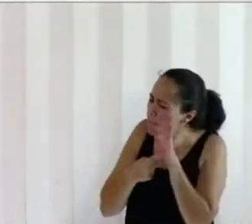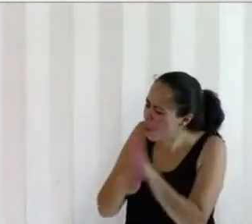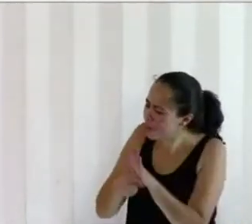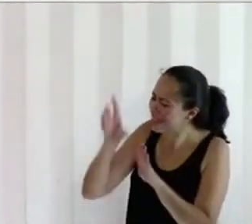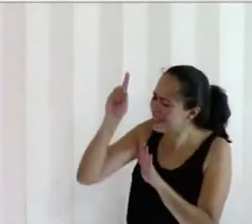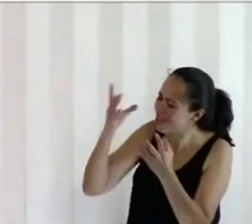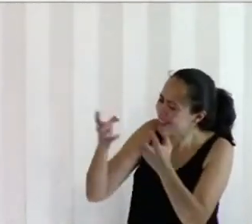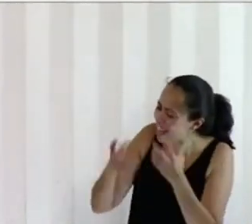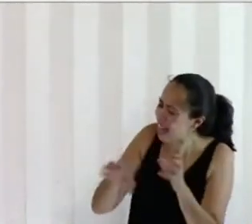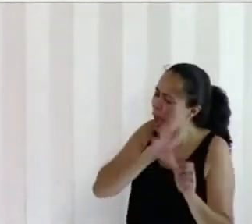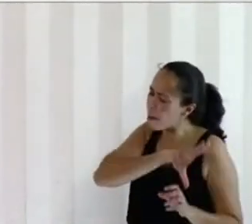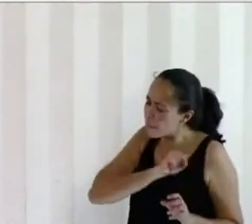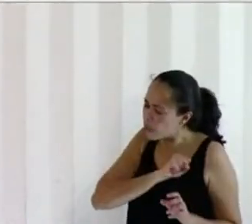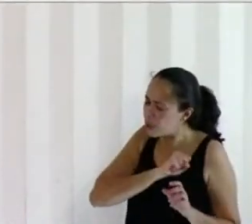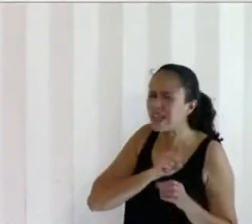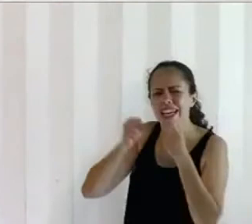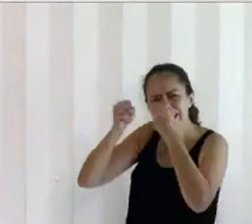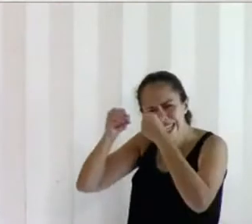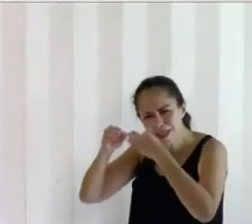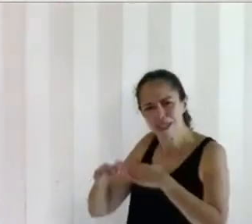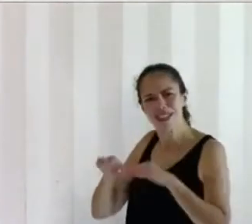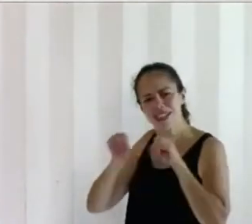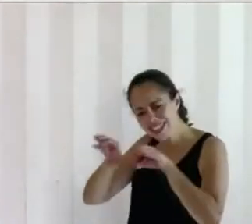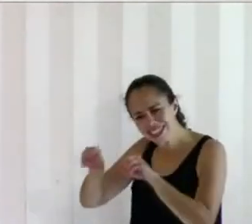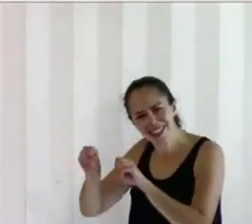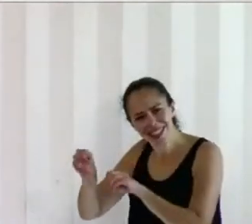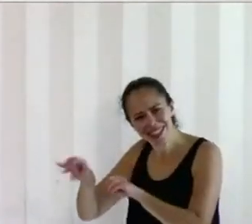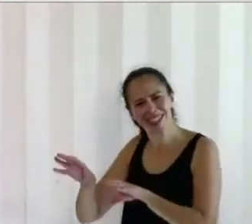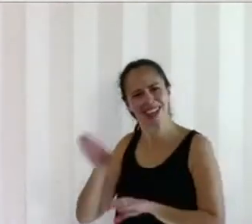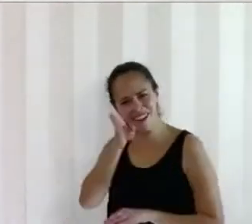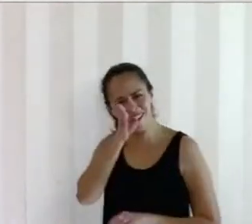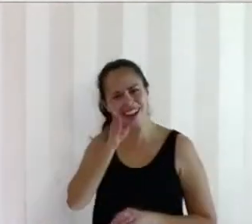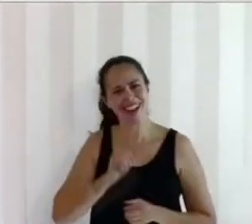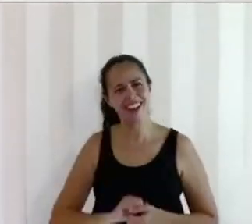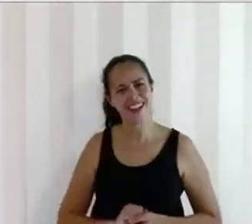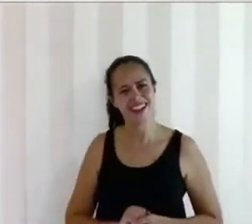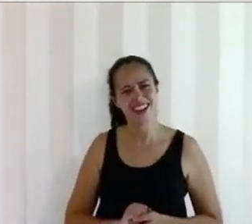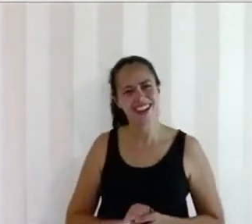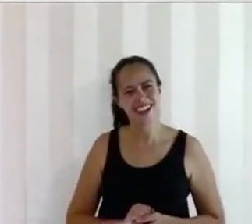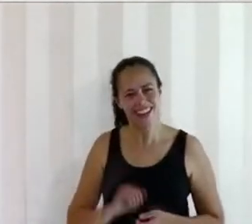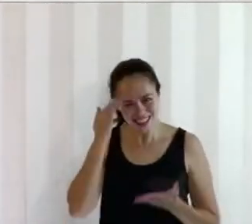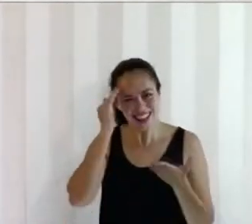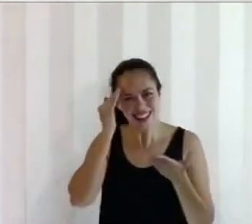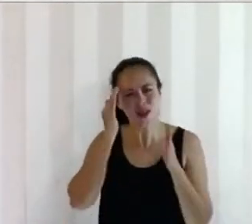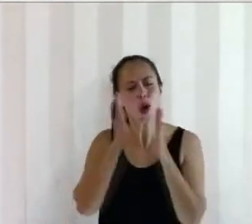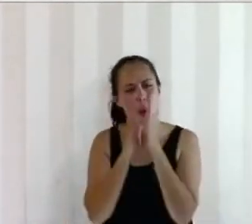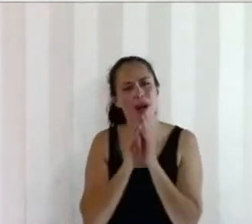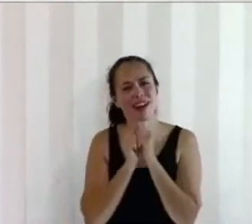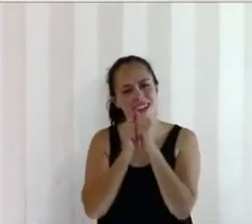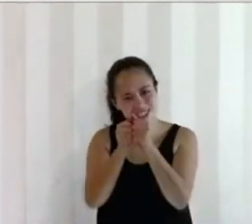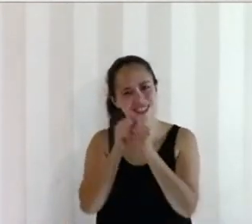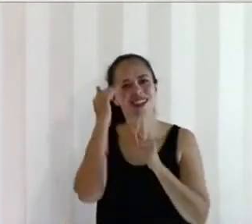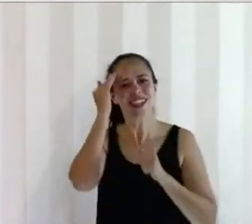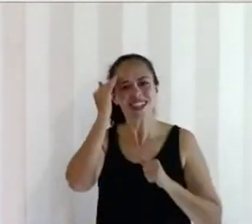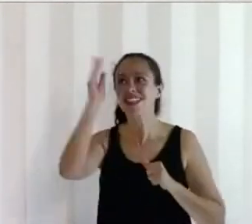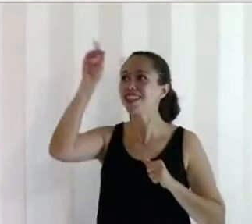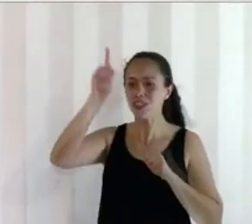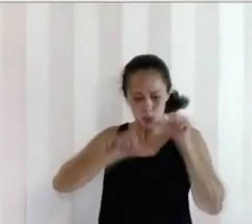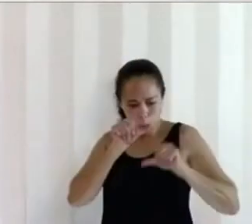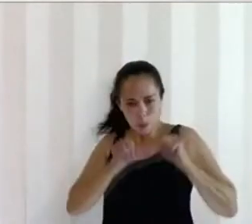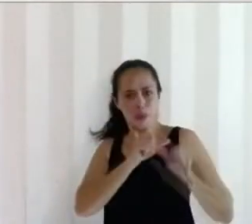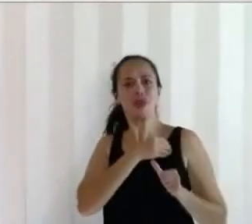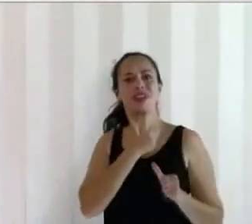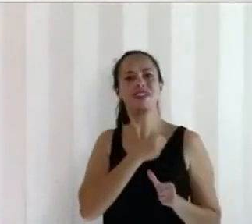cumprem. Vamos orar juntos? Vamos nos animar nisso? Vamos pensar que a palavra de Deus é viva e eficaz e transforma a cada um de